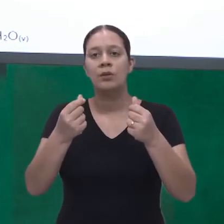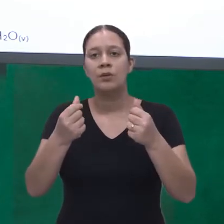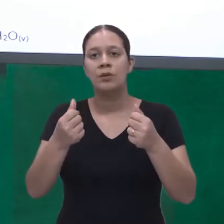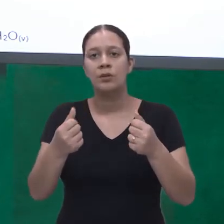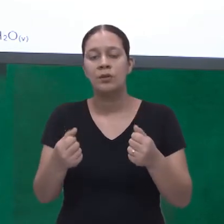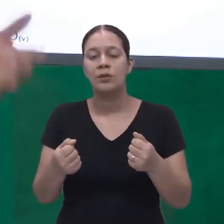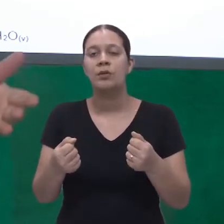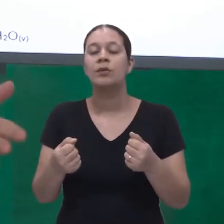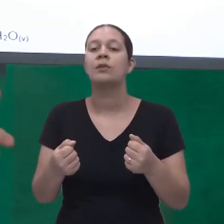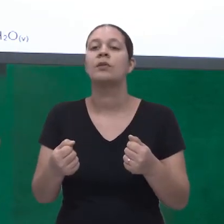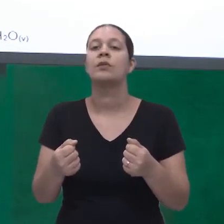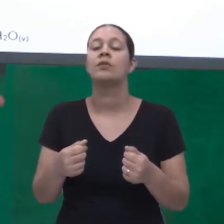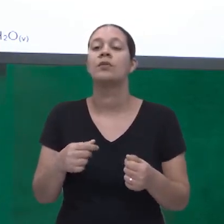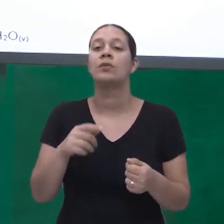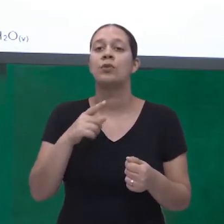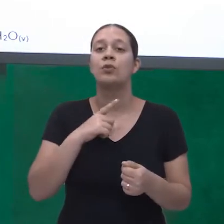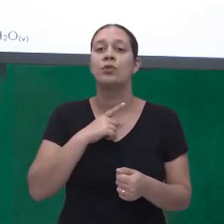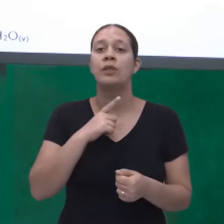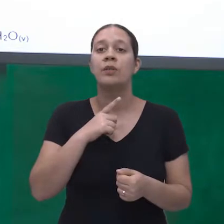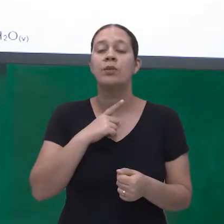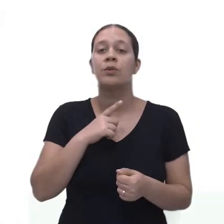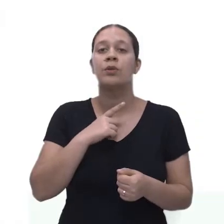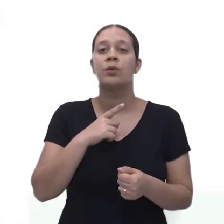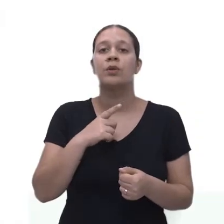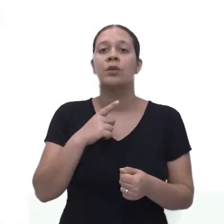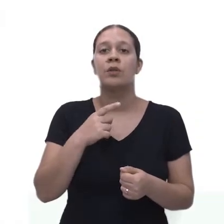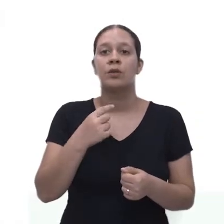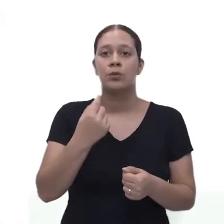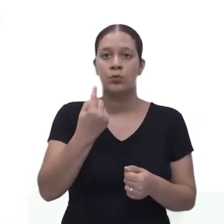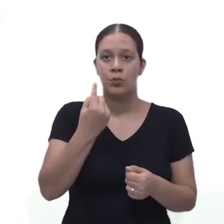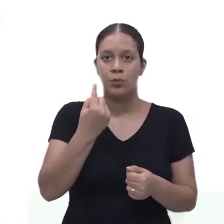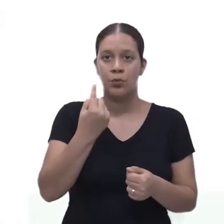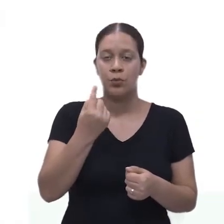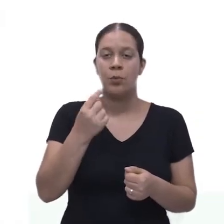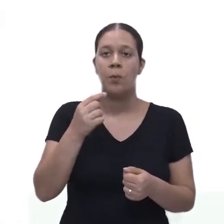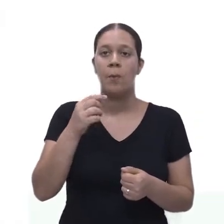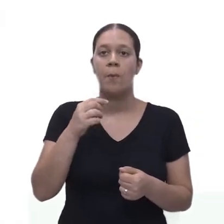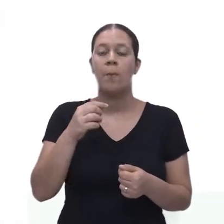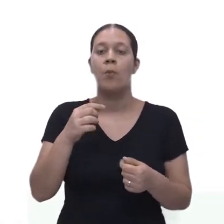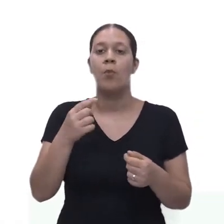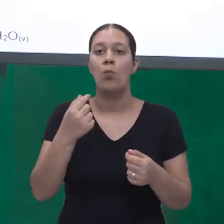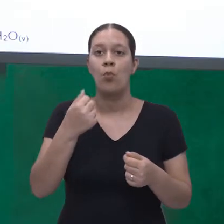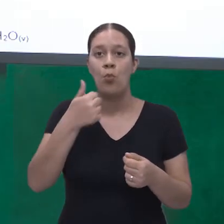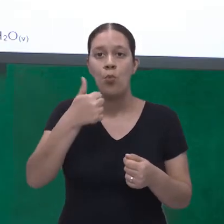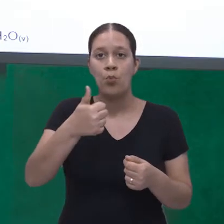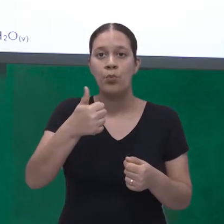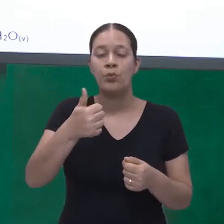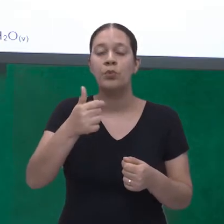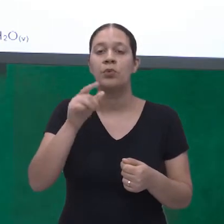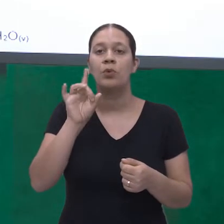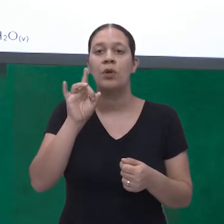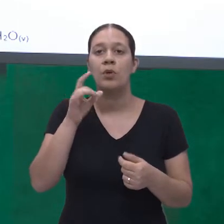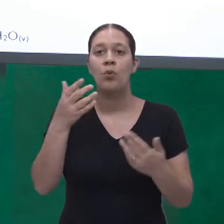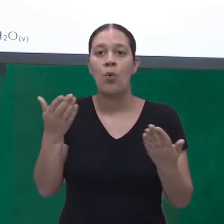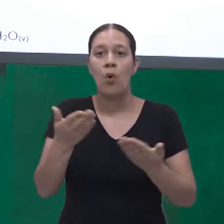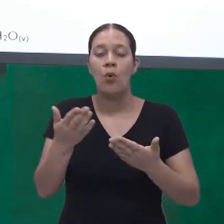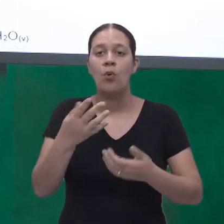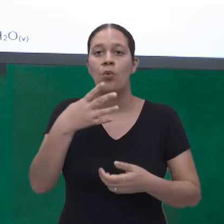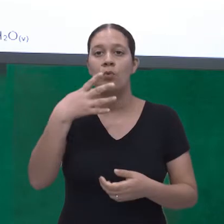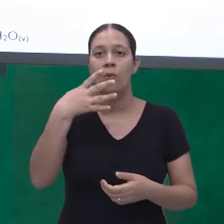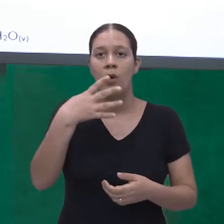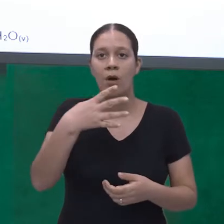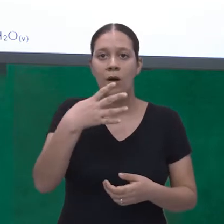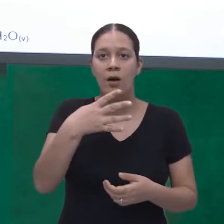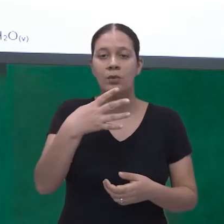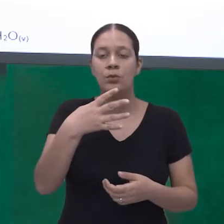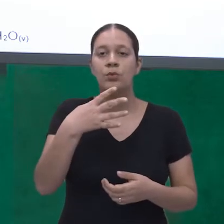em nitrogênio e hidrogênio, nós temos 1 mol do nitrogênio e 3 do hidrogênio. Então, são 4